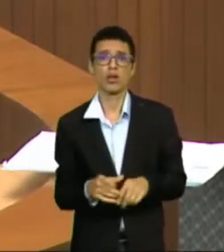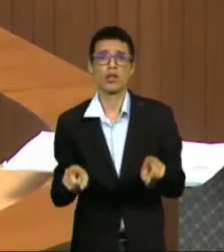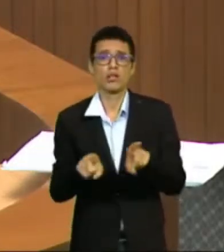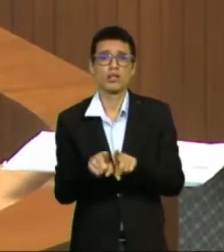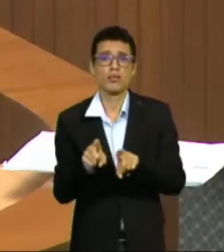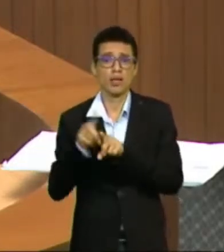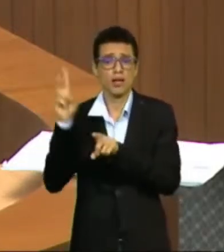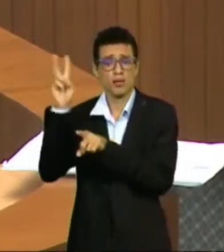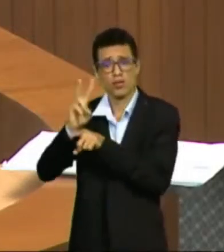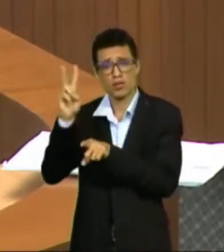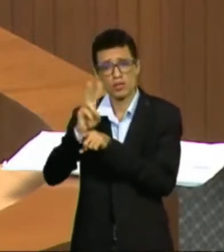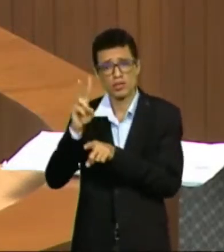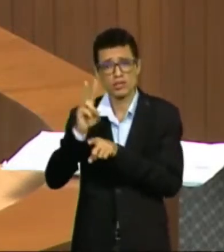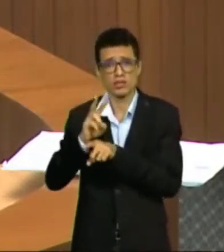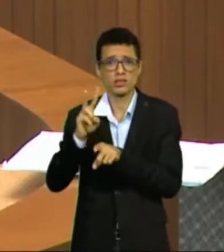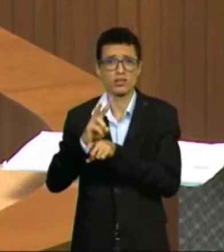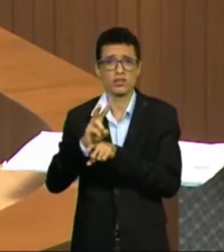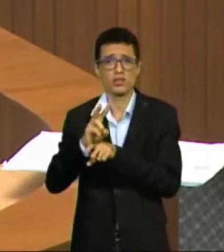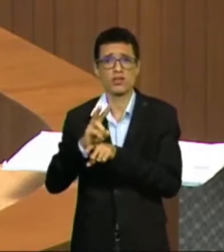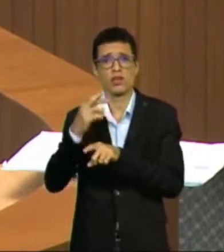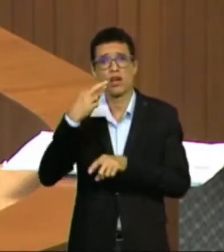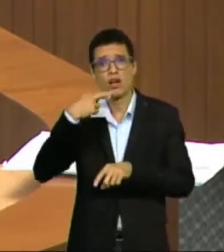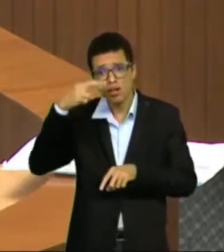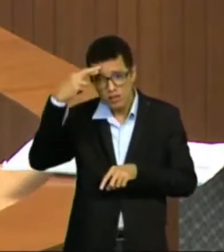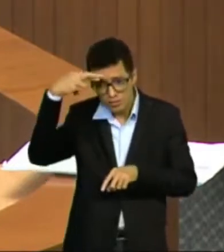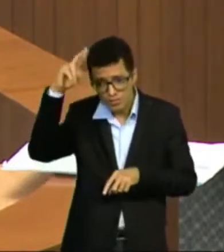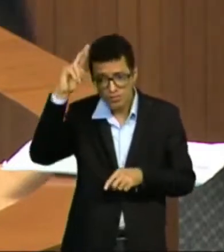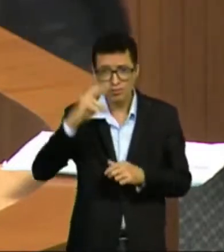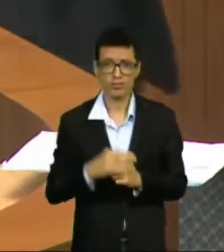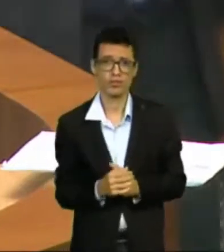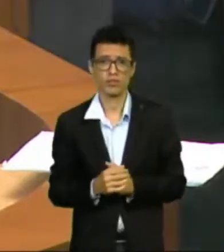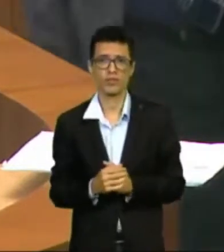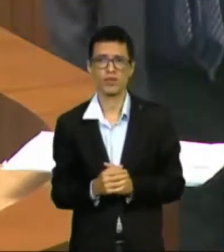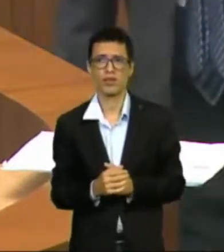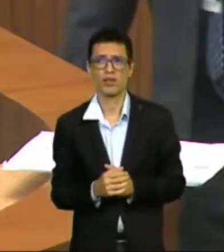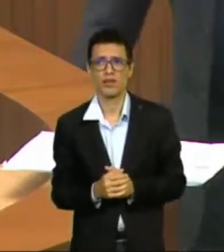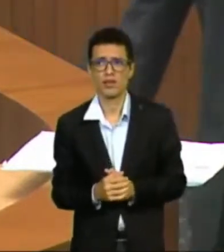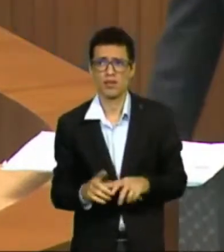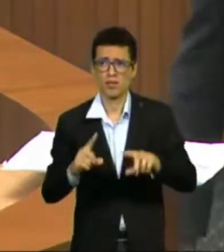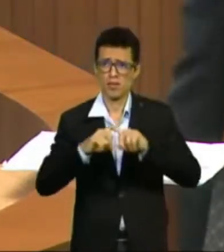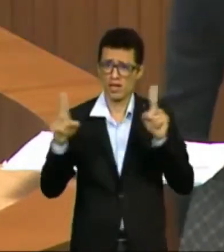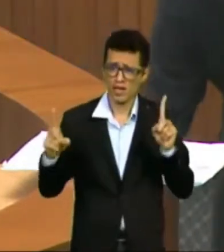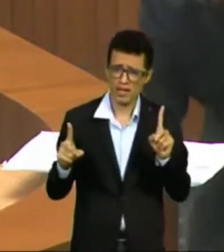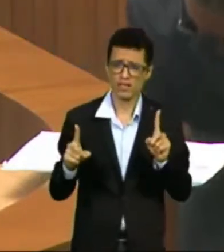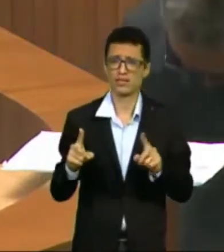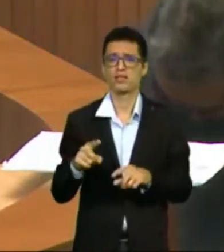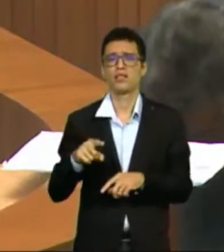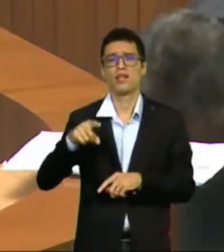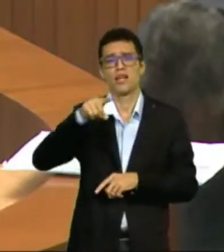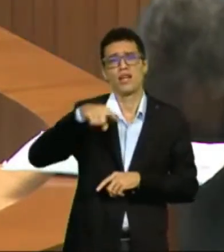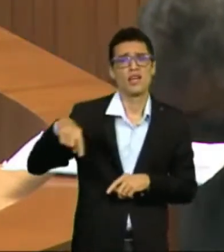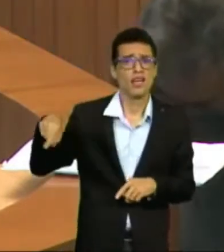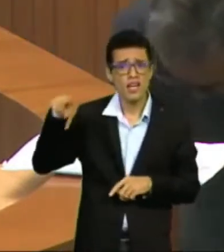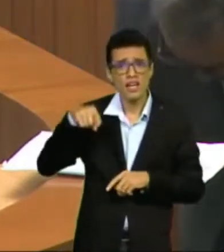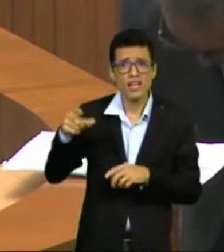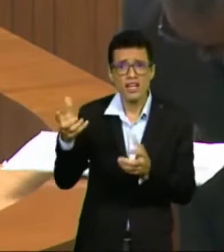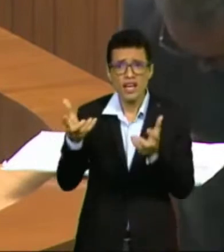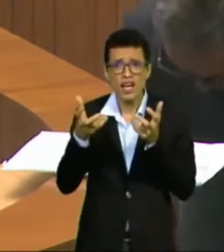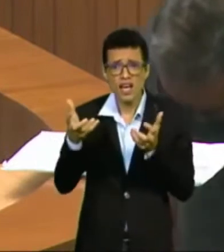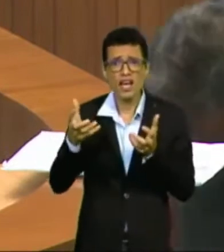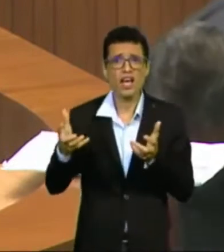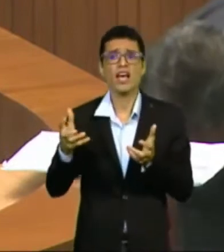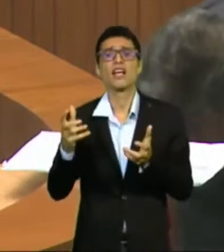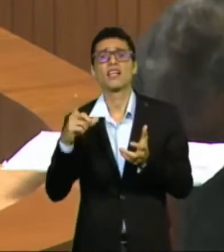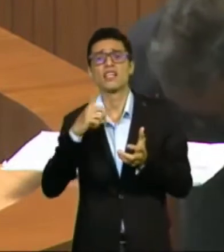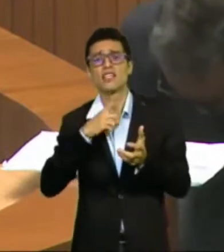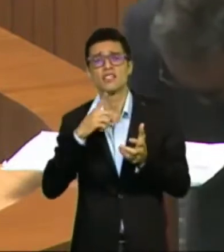liturgias. Como temos visto, querem nos tirar até mesmo a garantia